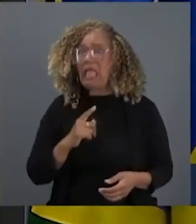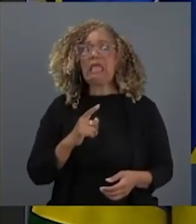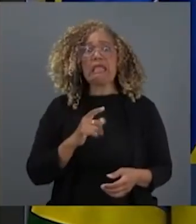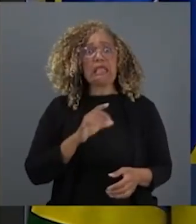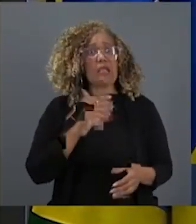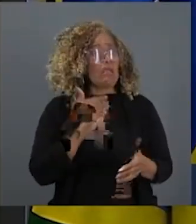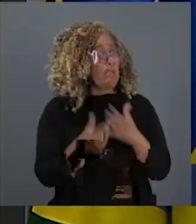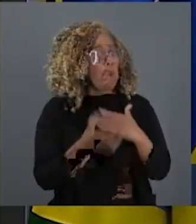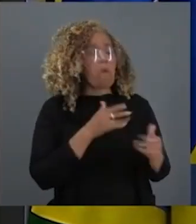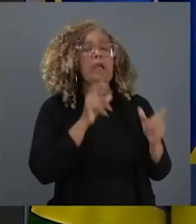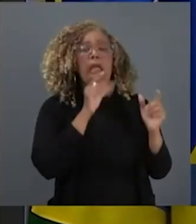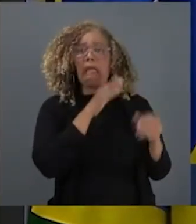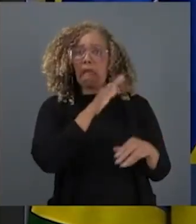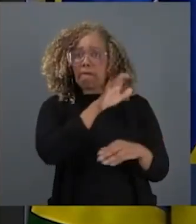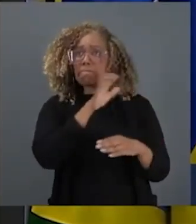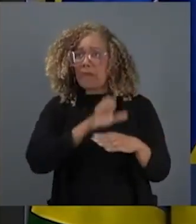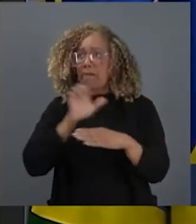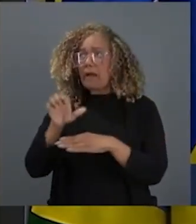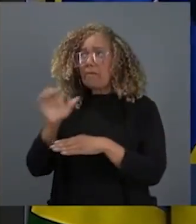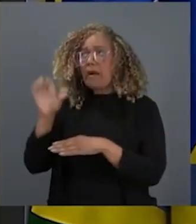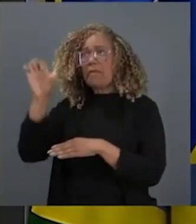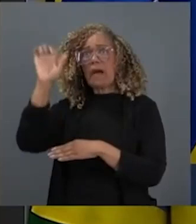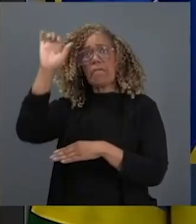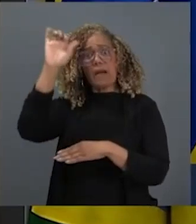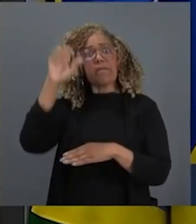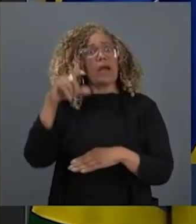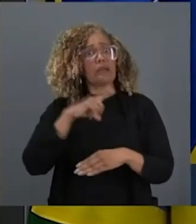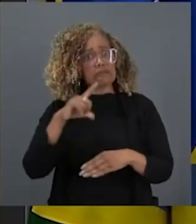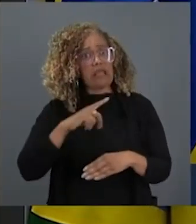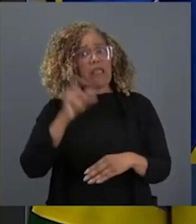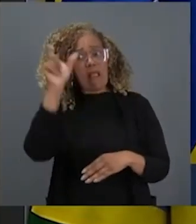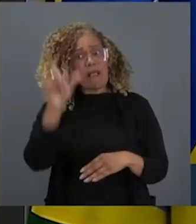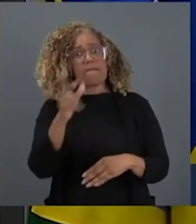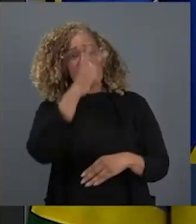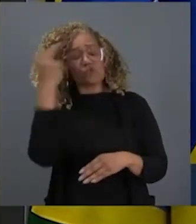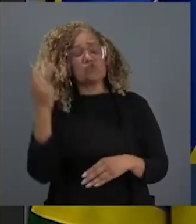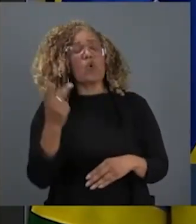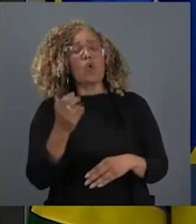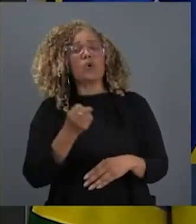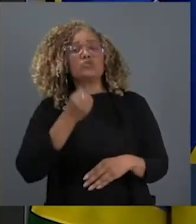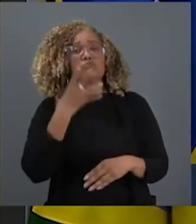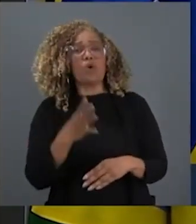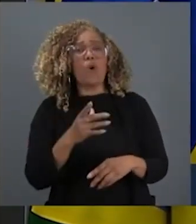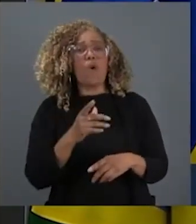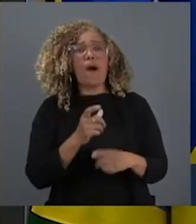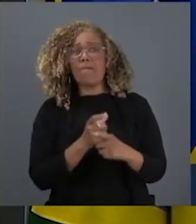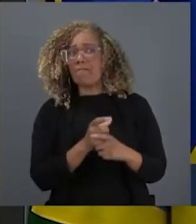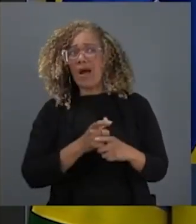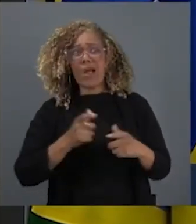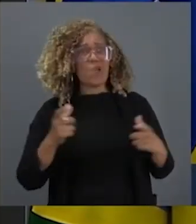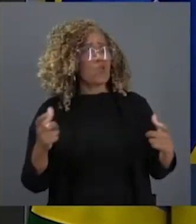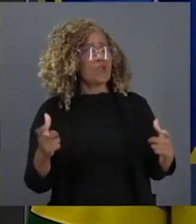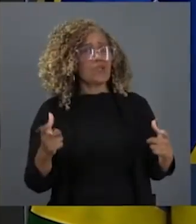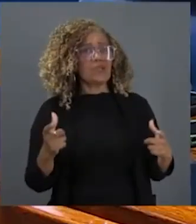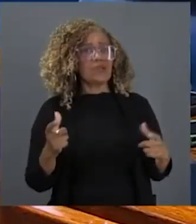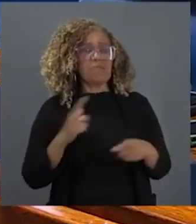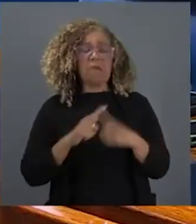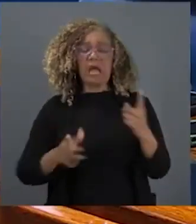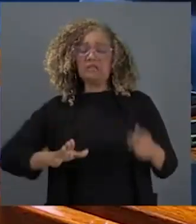todo lugar e eu vou além é a maioria mas muitos são tímidos são calados são